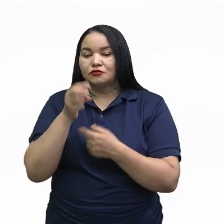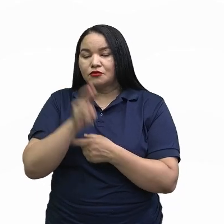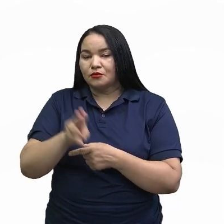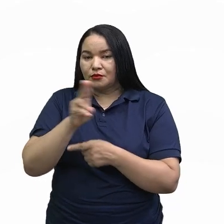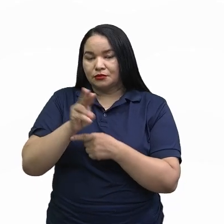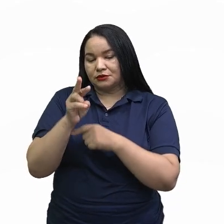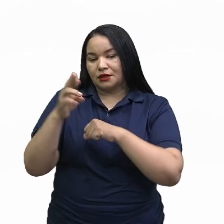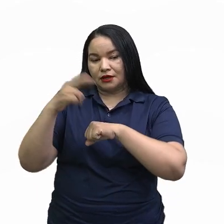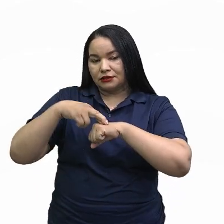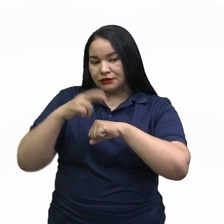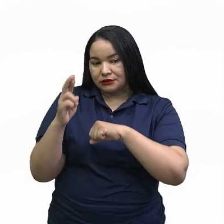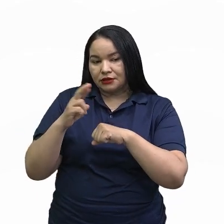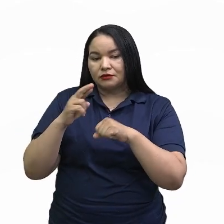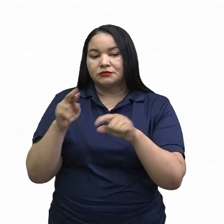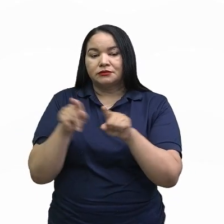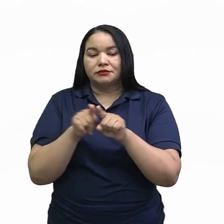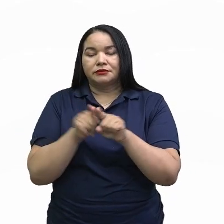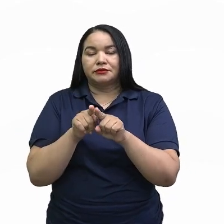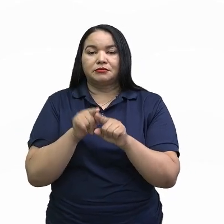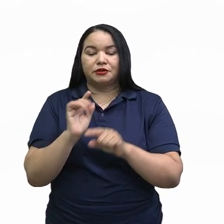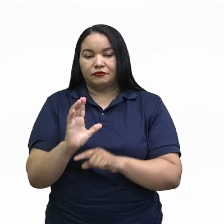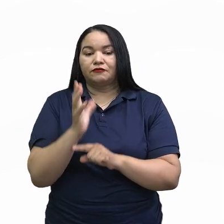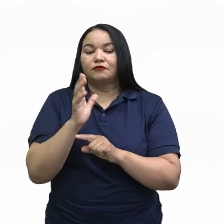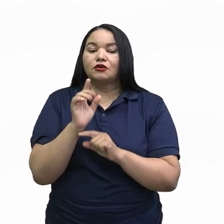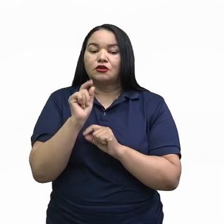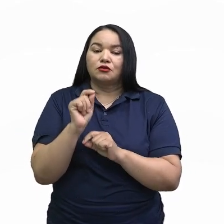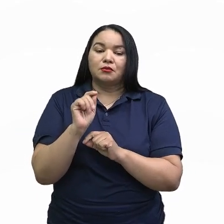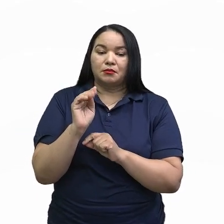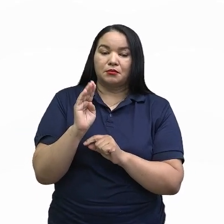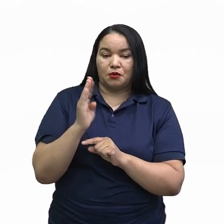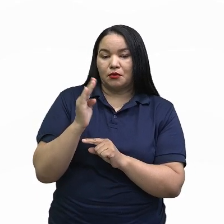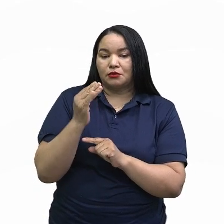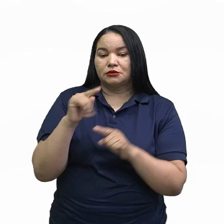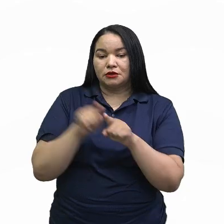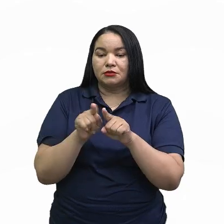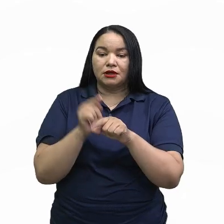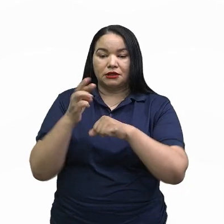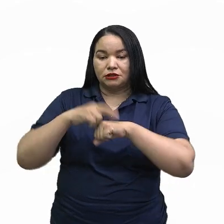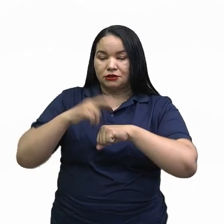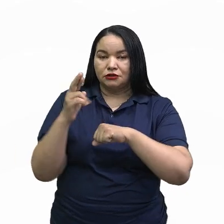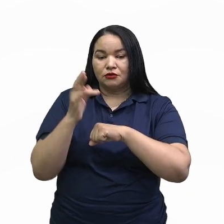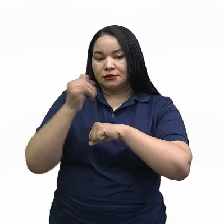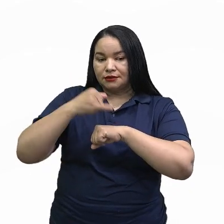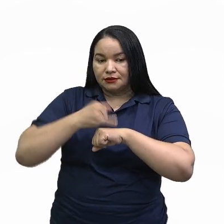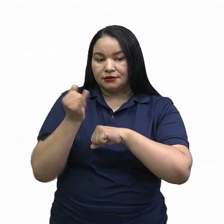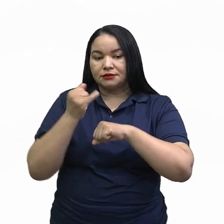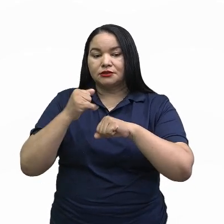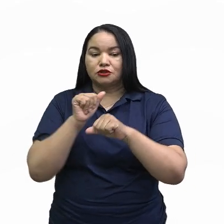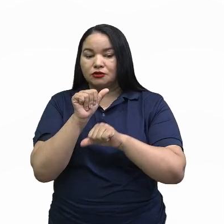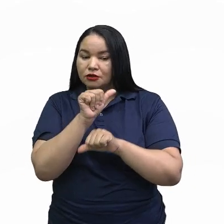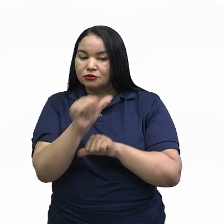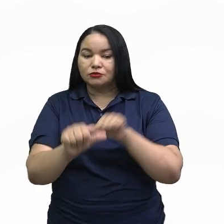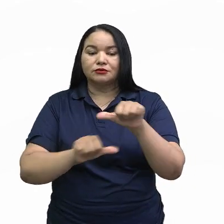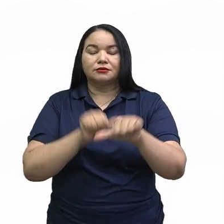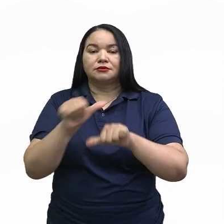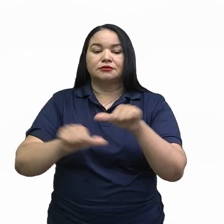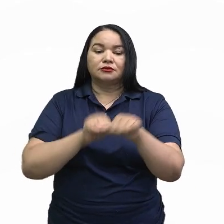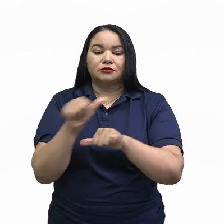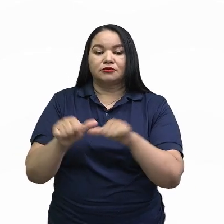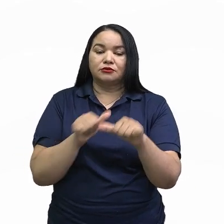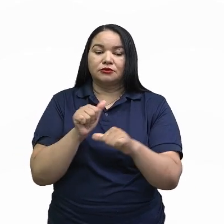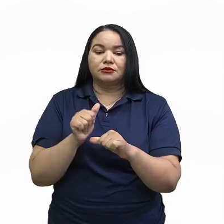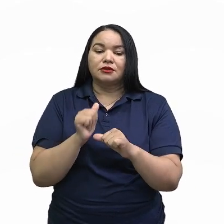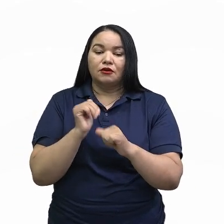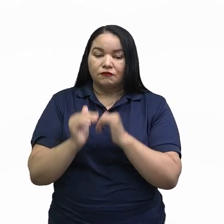benefícios do uso da radiação, efeitos biológicos das radiações ionizantes,